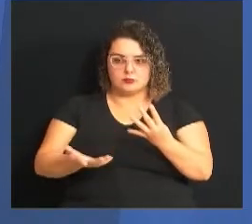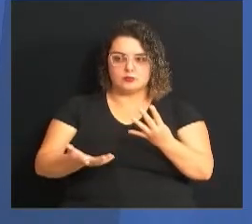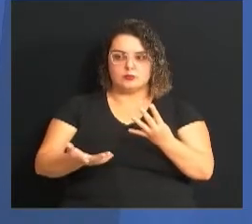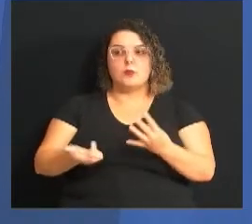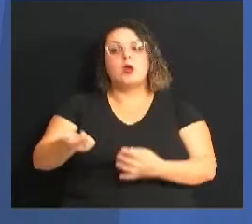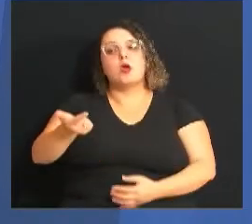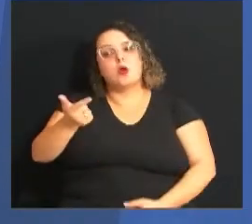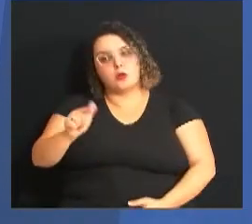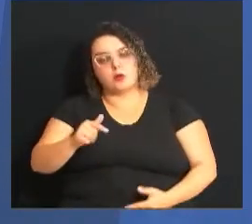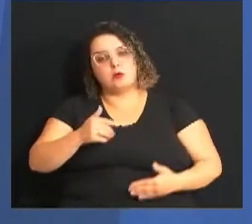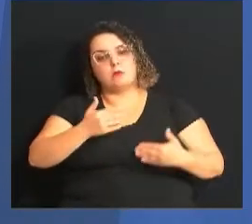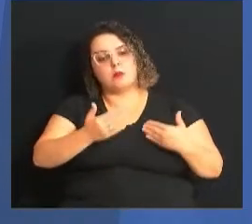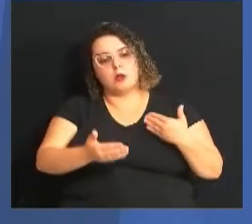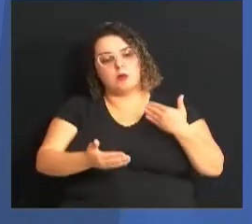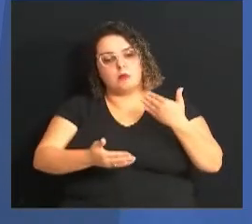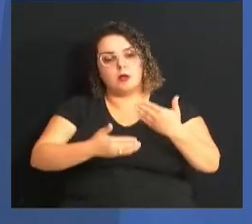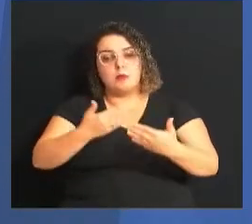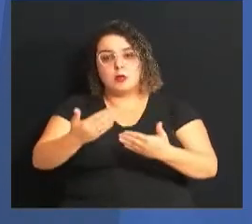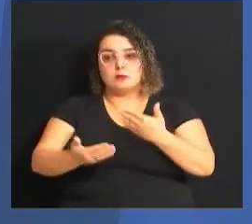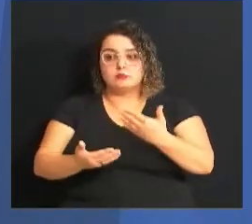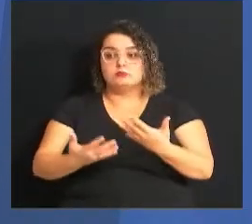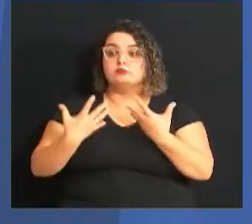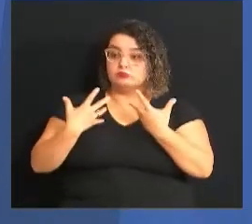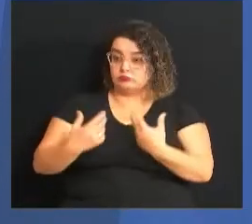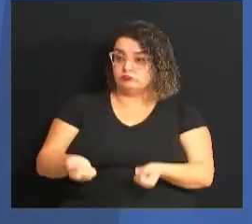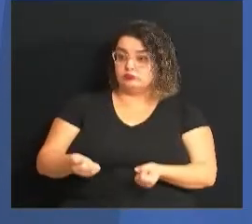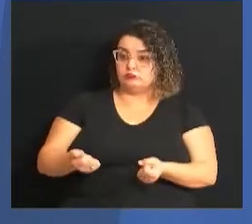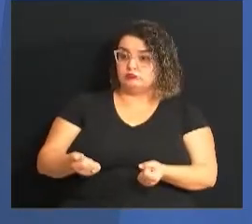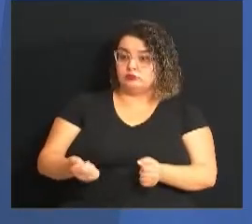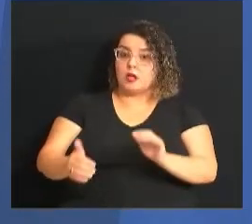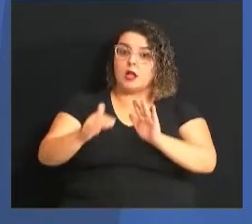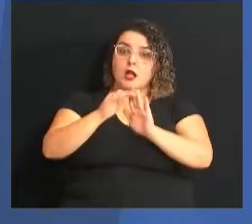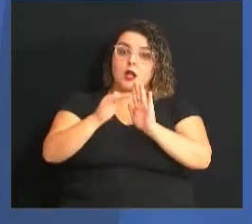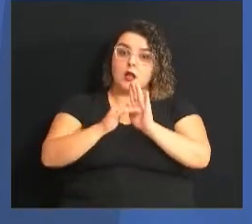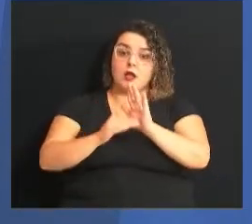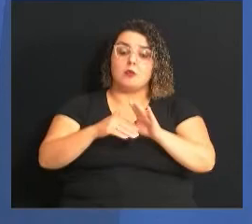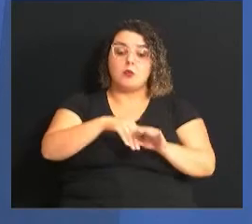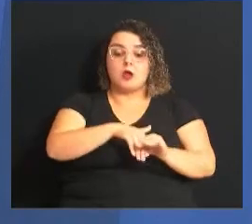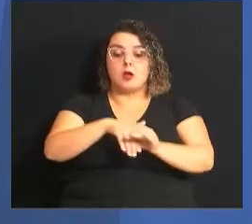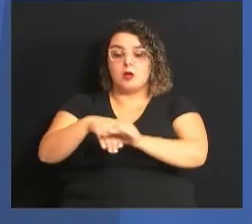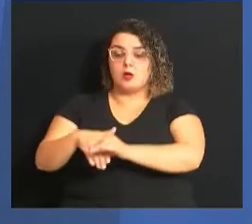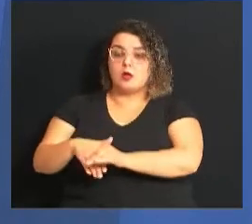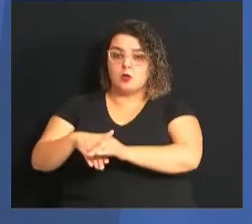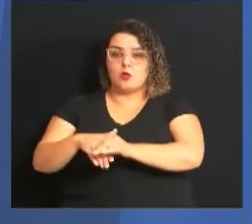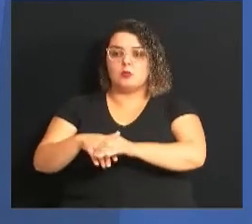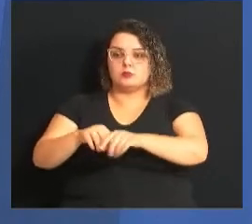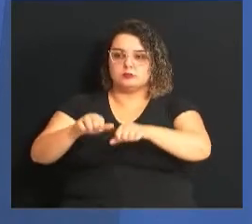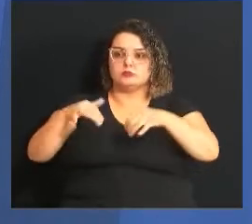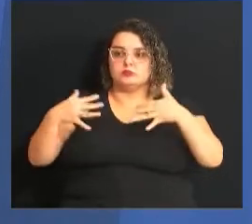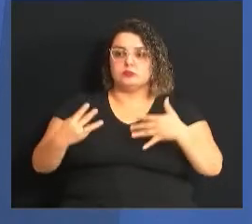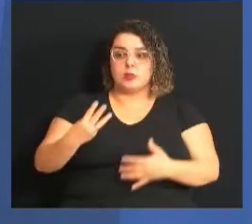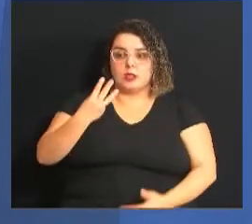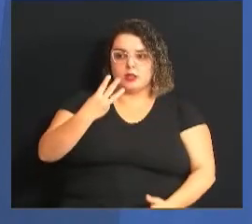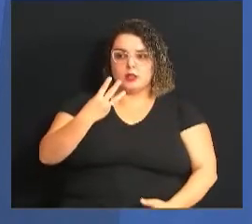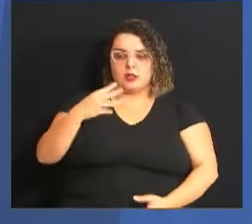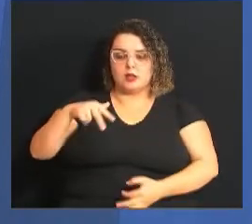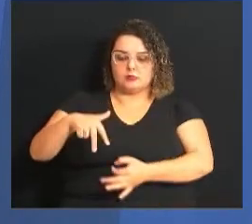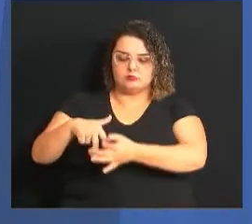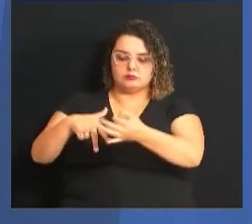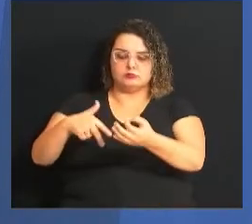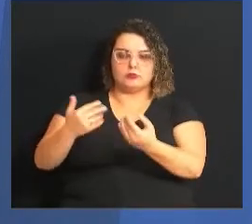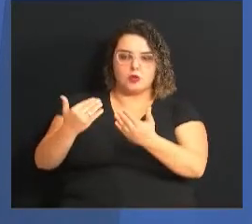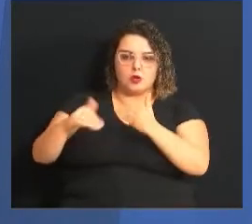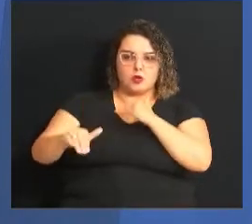continuam tramitando, estão aptas a entrar então na pauta de votação em plenário. 3 tiveram parecer contrário e